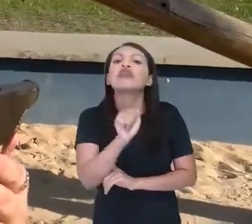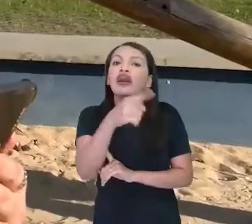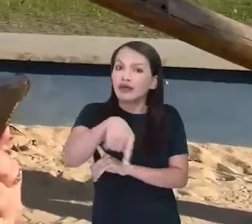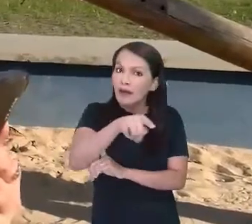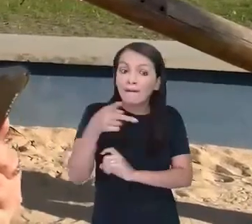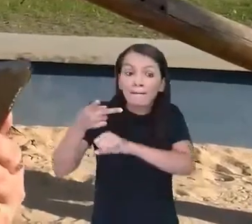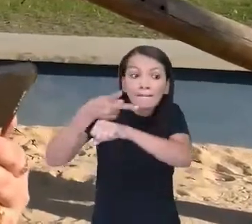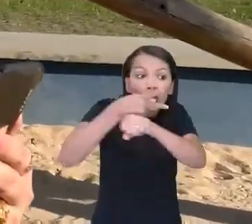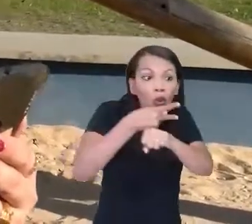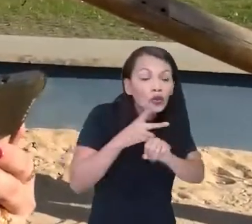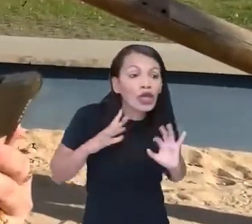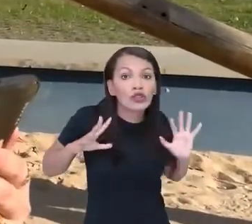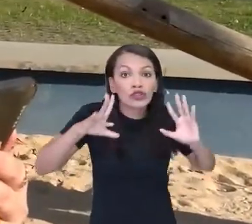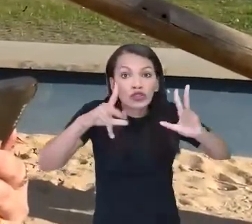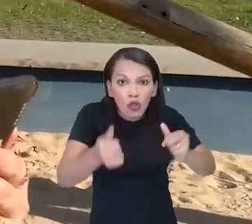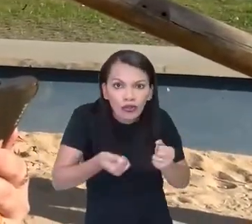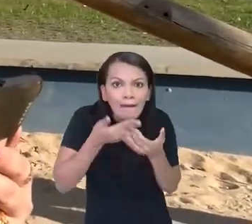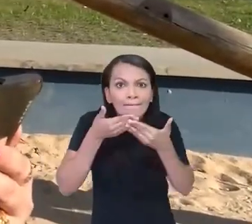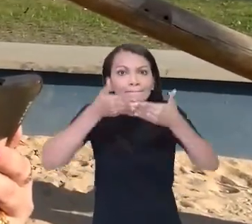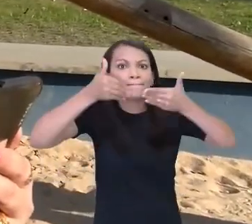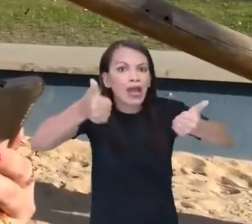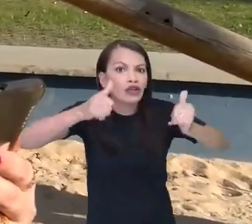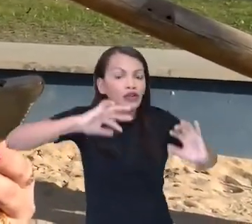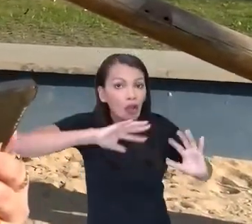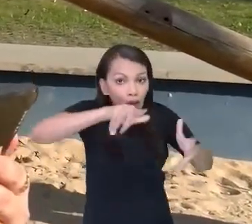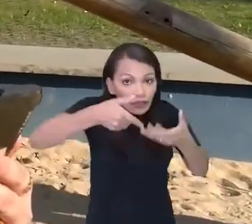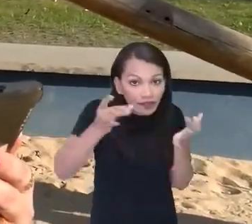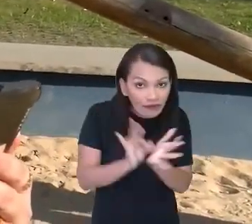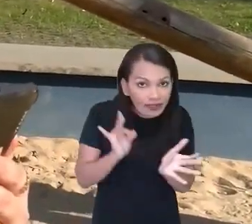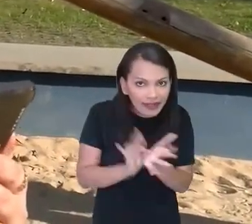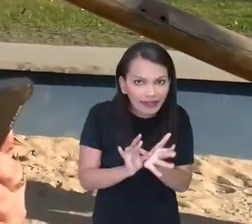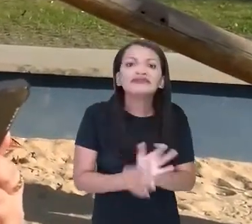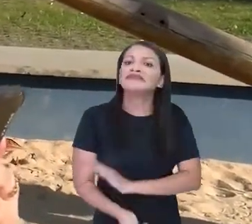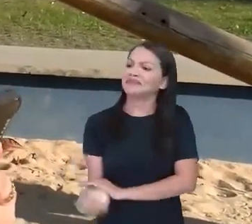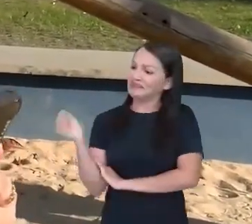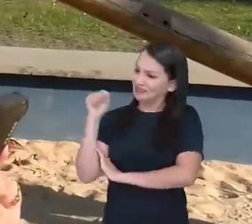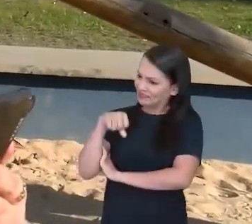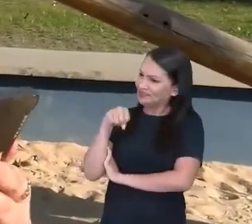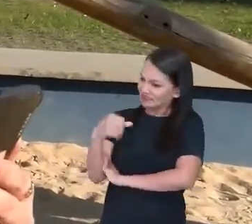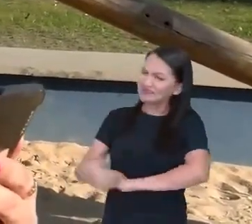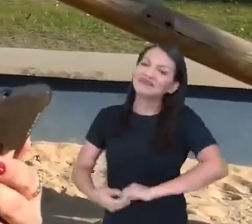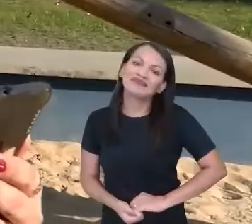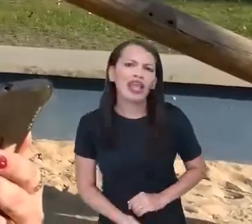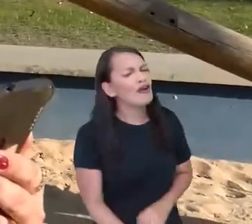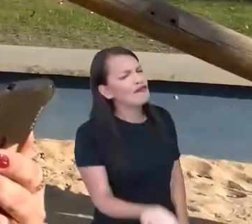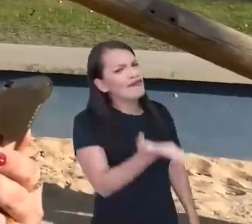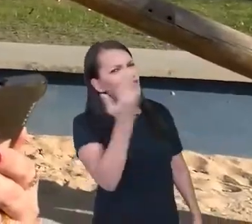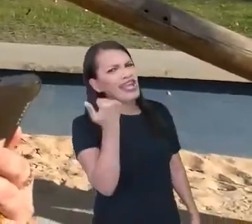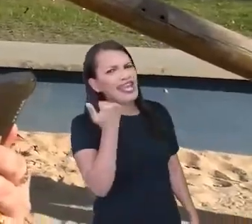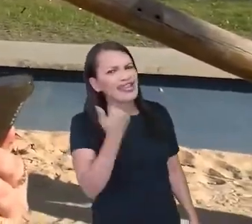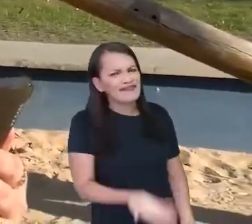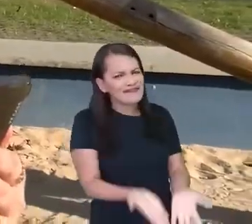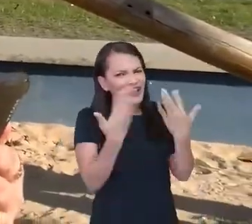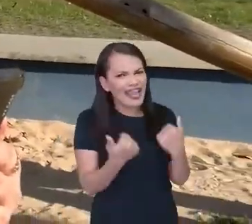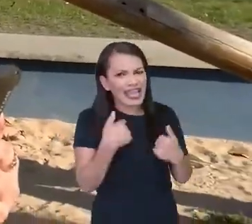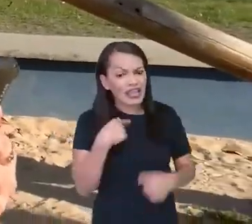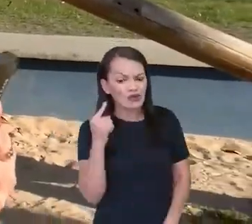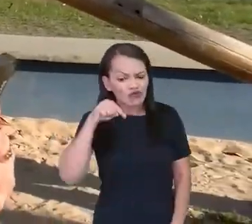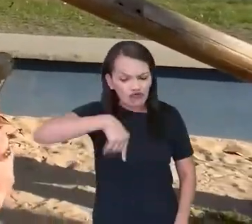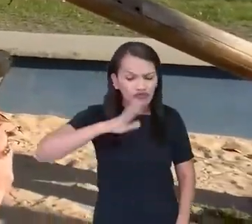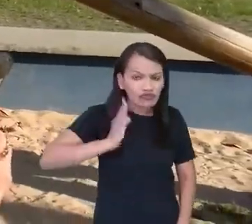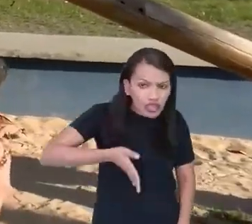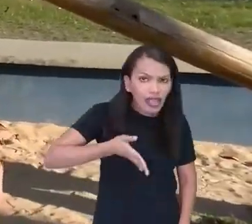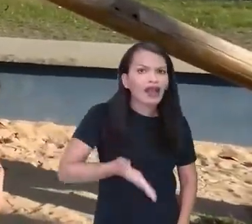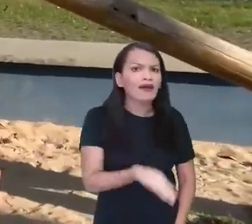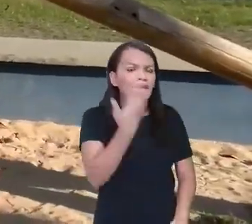todo mundo para melhorar esse mundo, né? Né? Então, olha, vem-te embora para cá, porque já tá eu aqui. Vem cá,